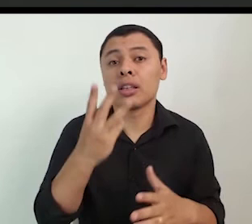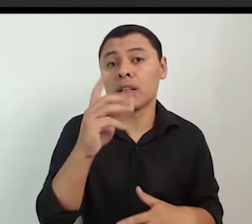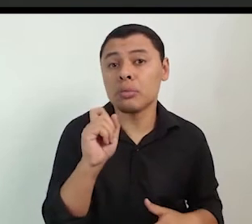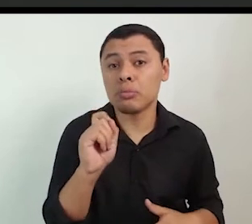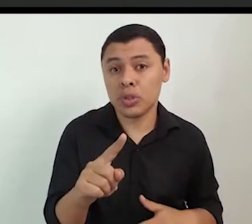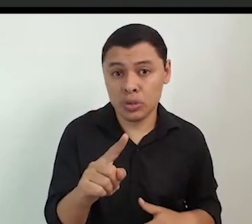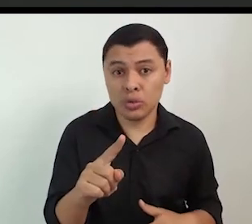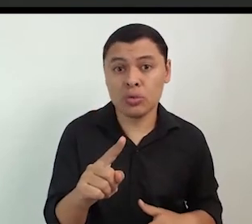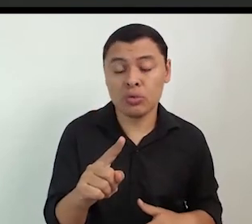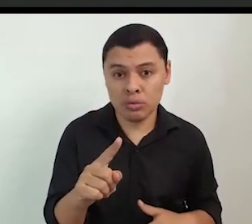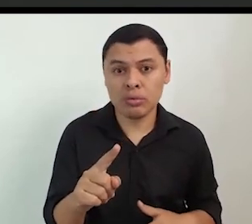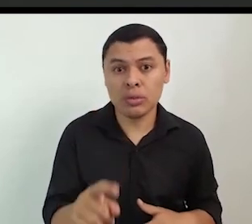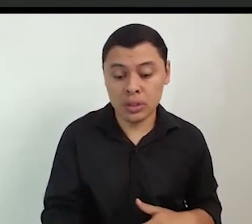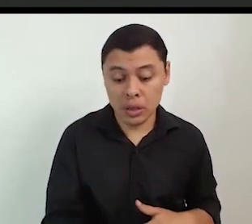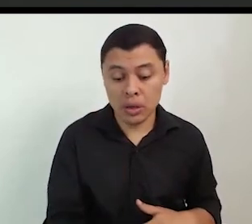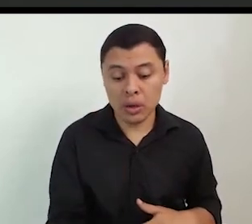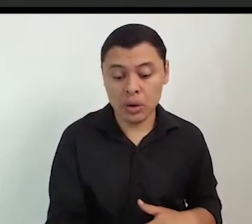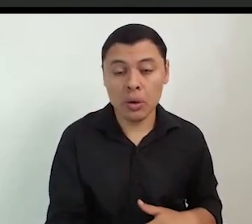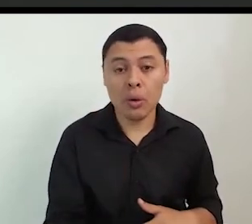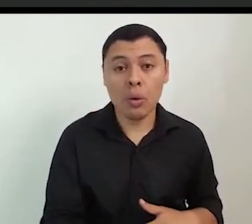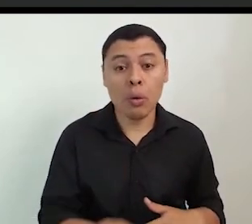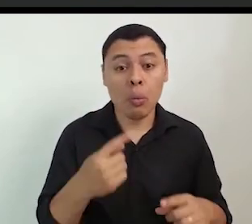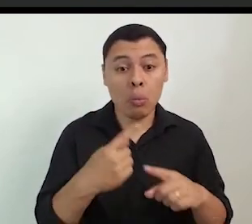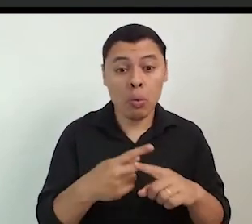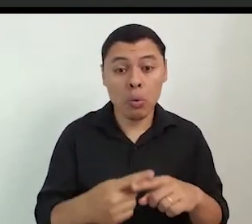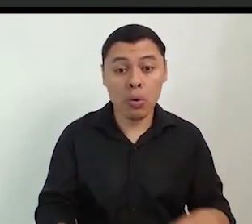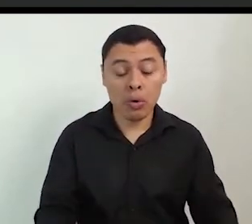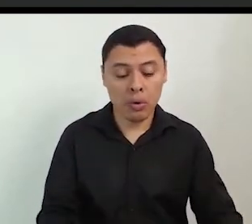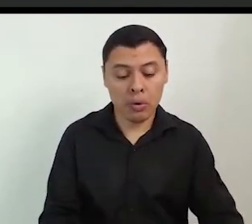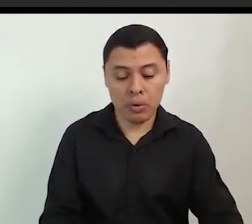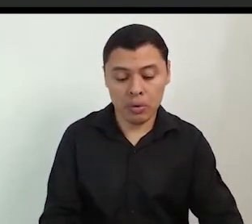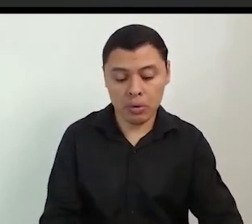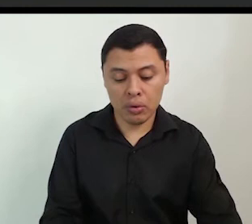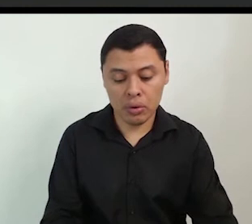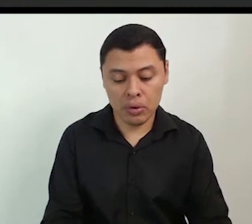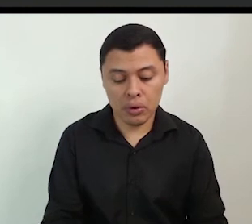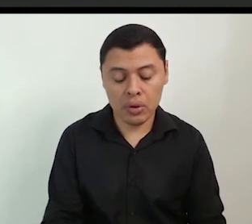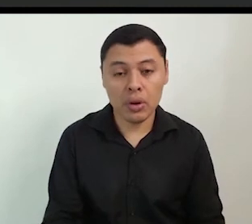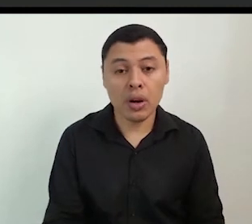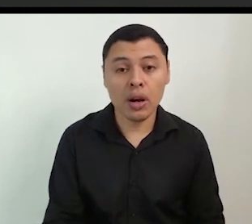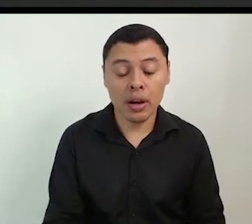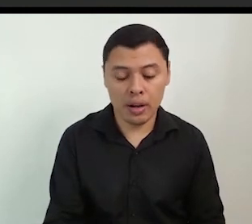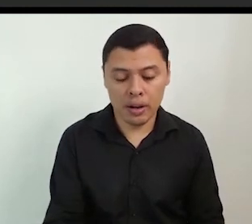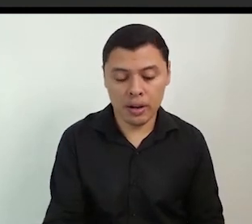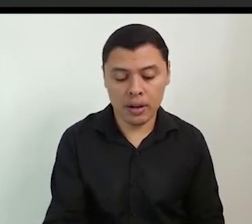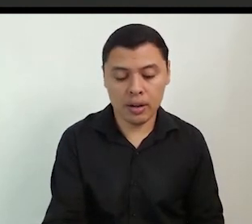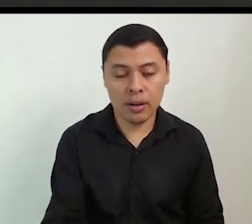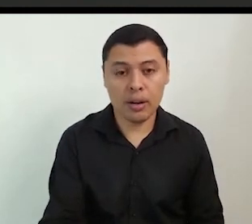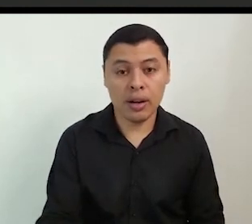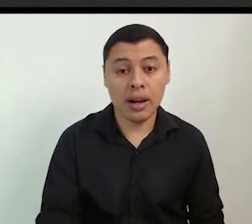para a empresa, mas normalmente o Ministério não deixa isso muito barato,